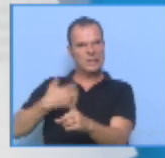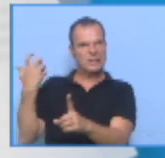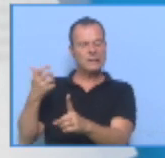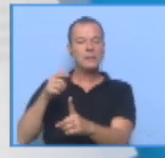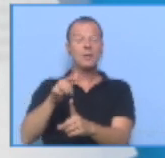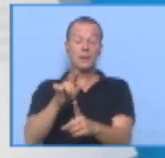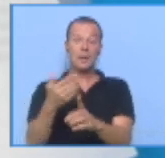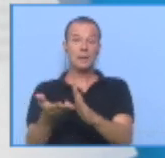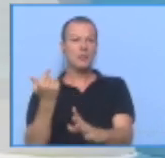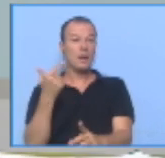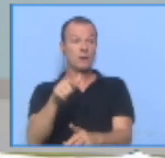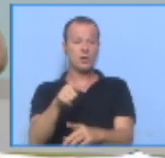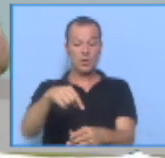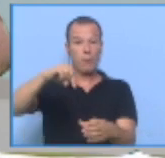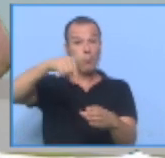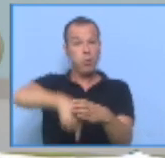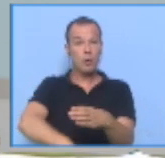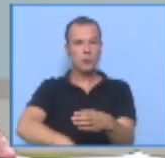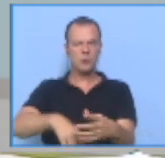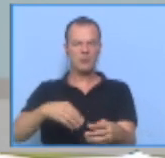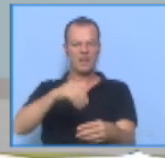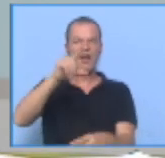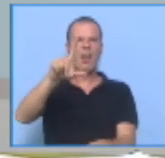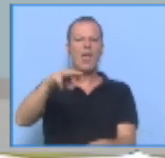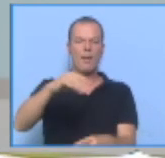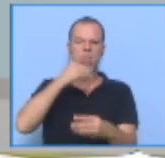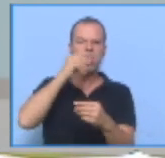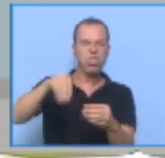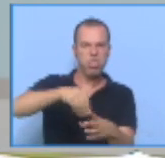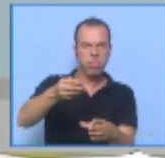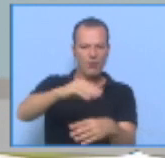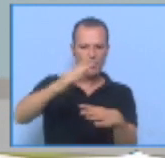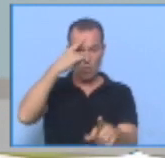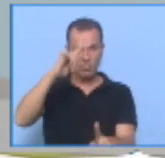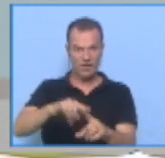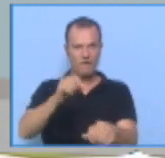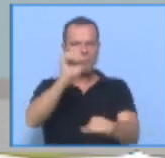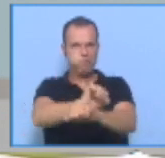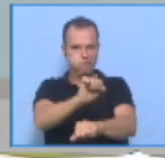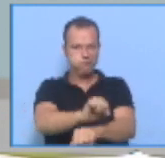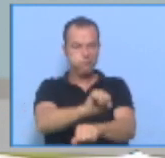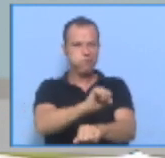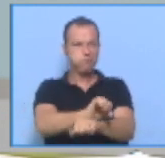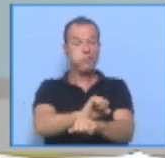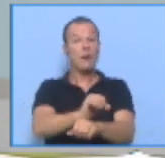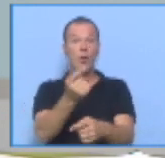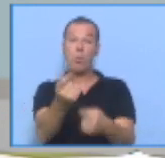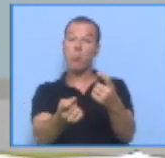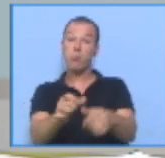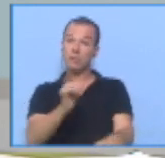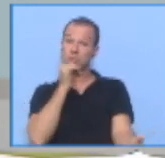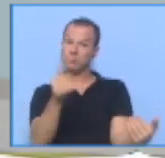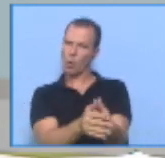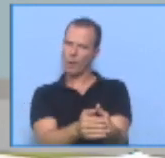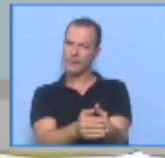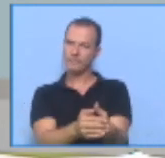do caminho. Colocado no poço. Colocá-lo no poço, no meio da lama, para ele não se mexer muito e poder ir pouco a pouco sucumbindo. É engraçado.